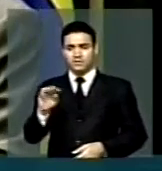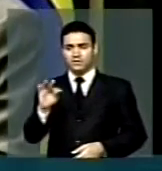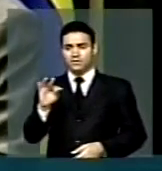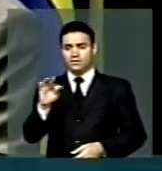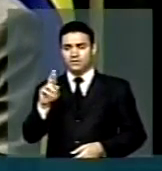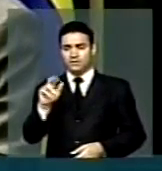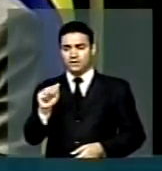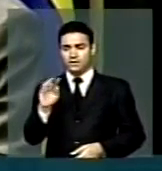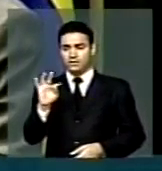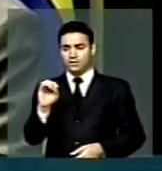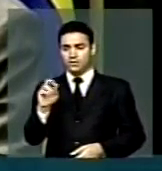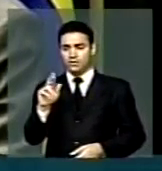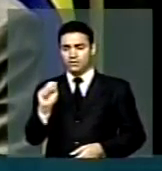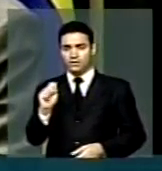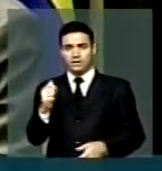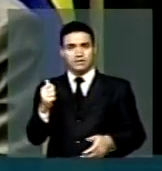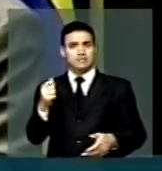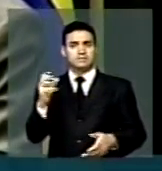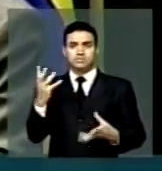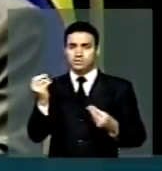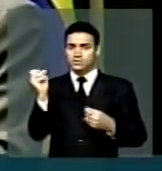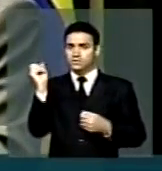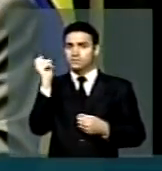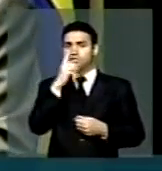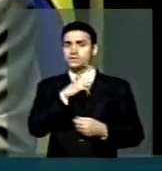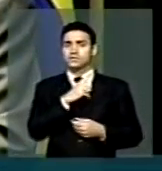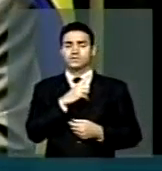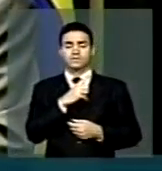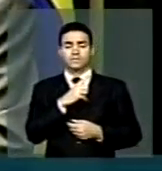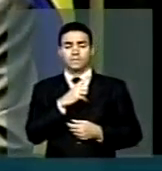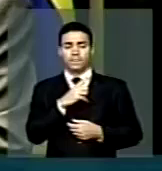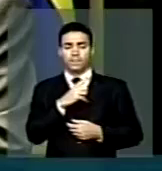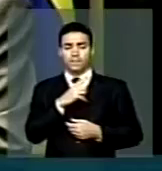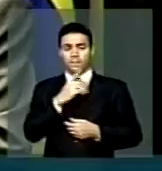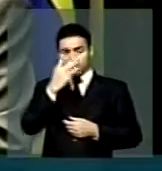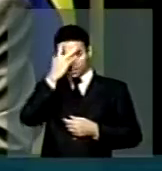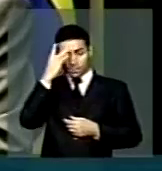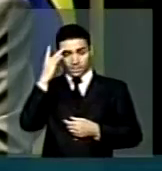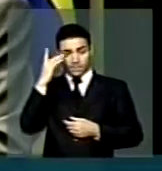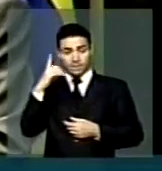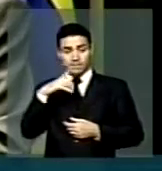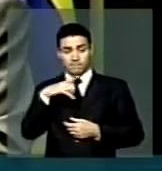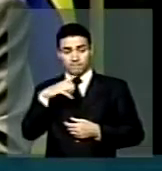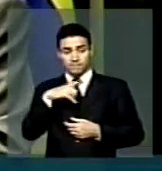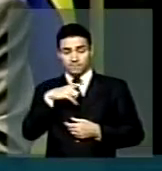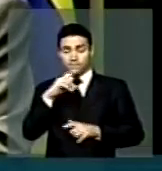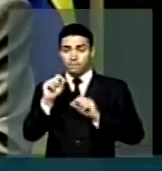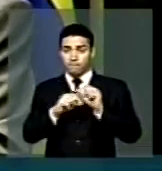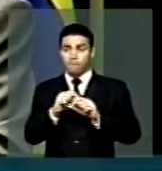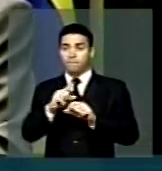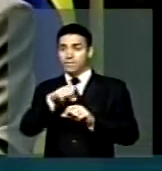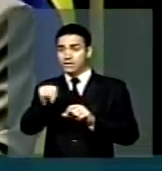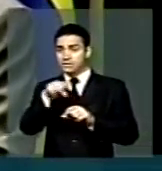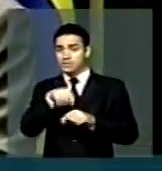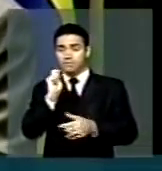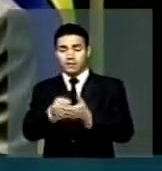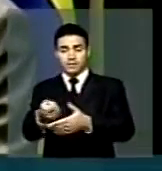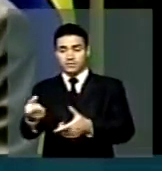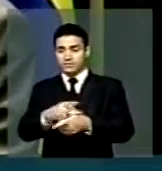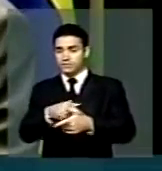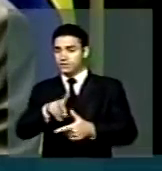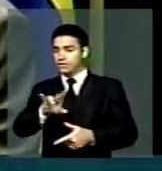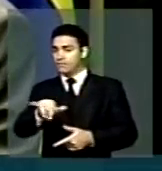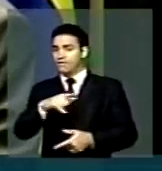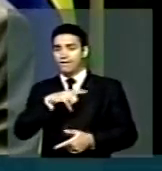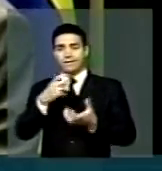muito dramático, muito difícil. E aqueles que hoje estão nas ruas pedindo para suspender o pagamento das dívidas, não vão aplaudir